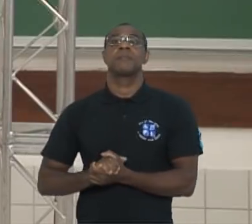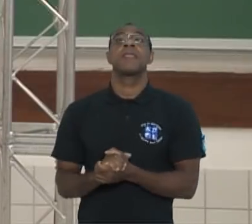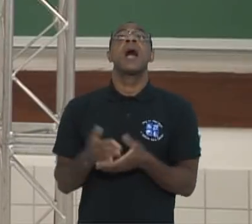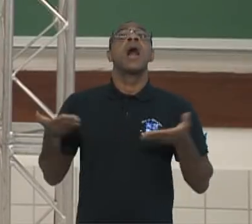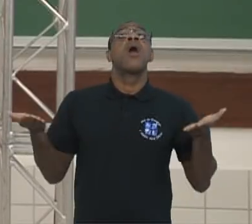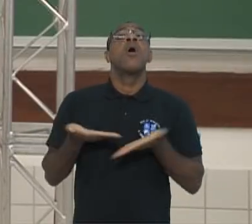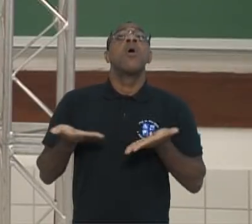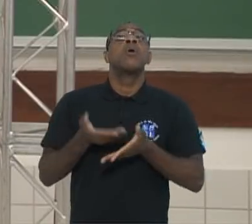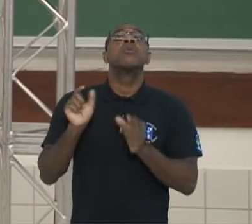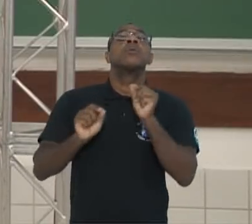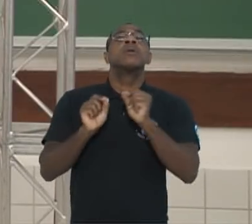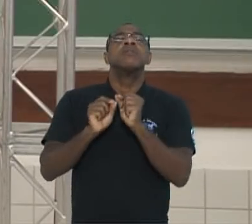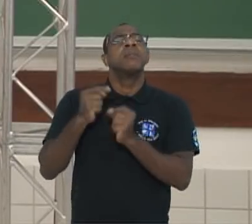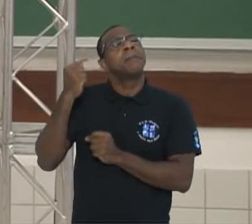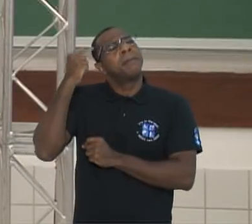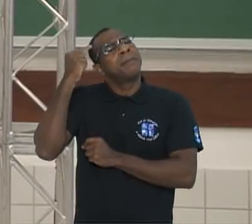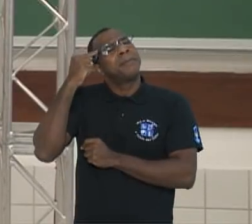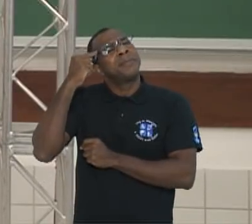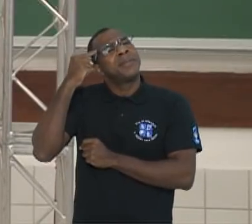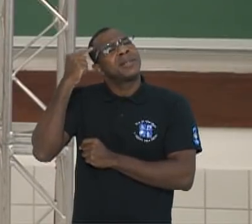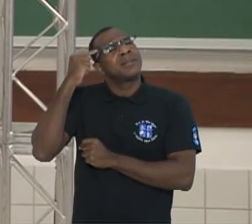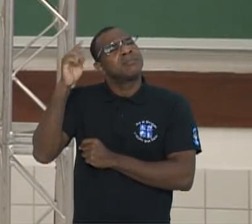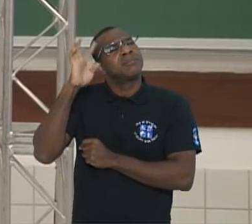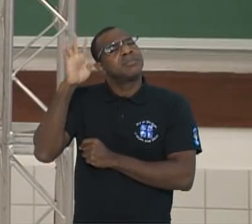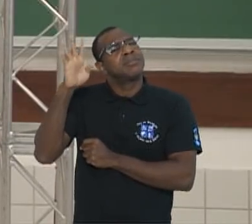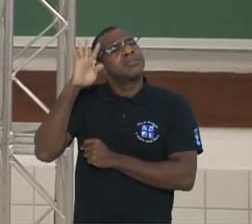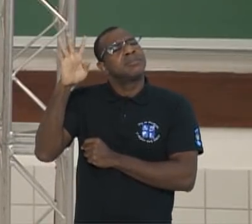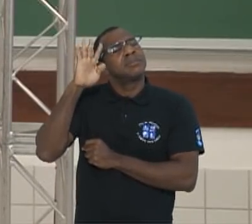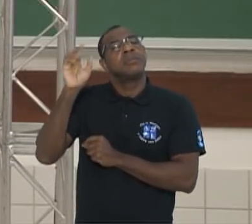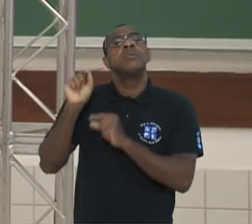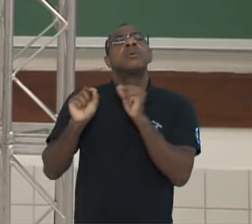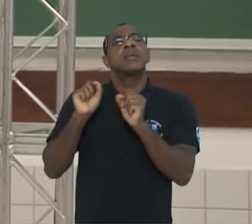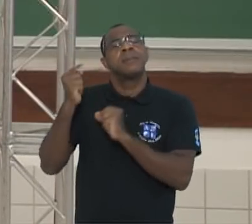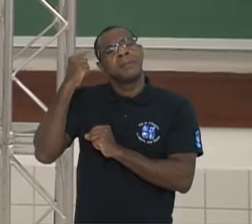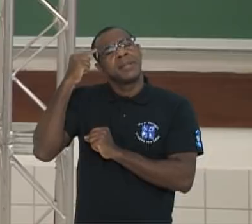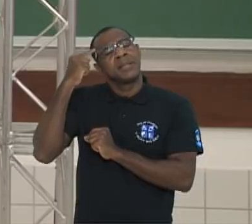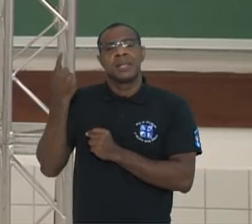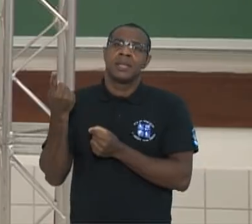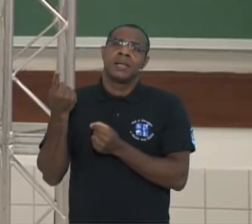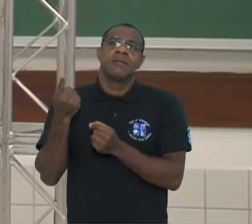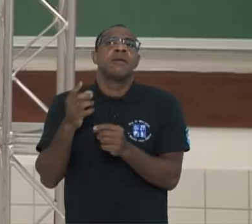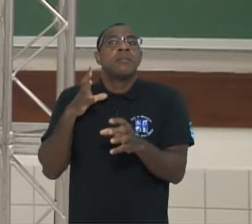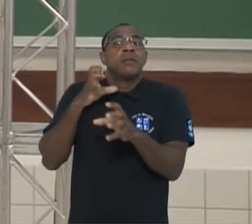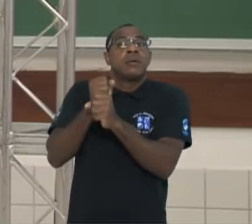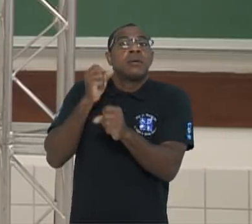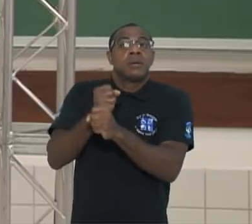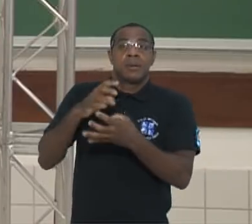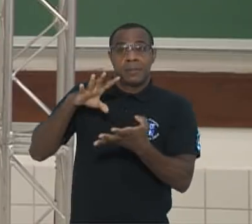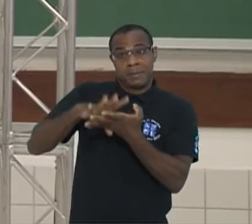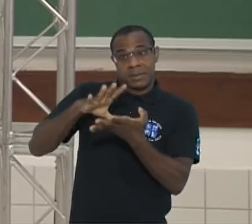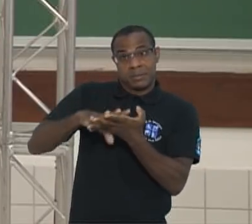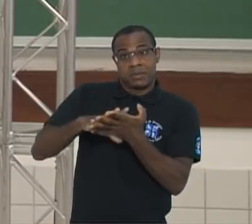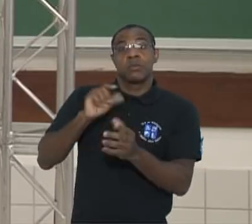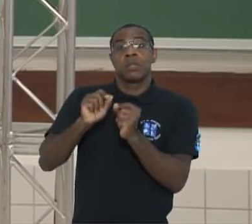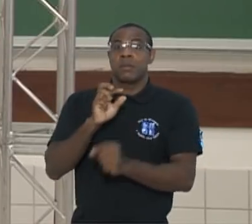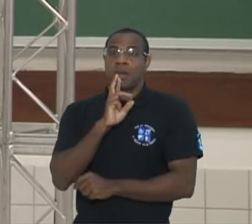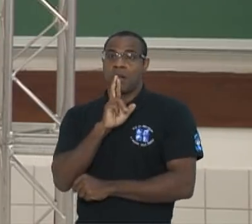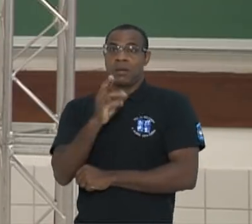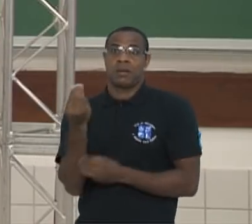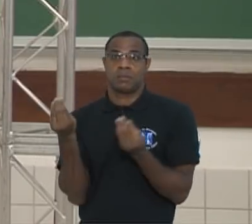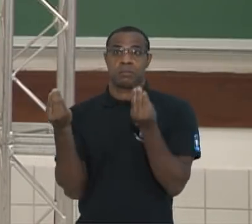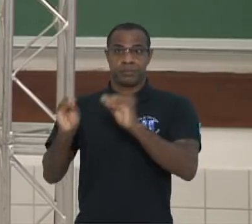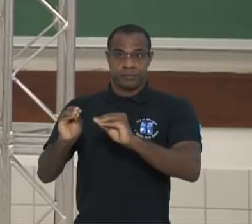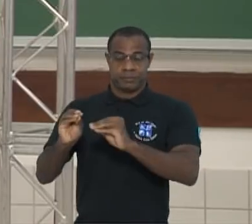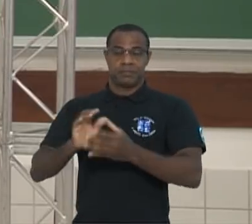vamos fazer algumas reflexões onde nós vamos estar utilizando, né, cálculos matemáticos para responder,